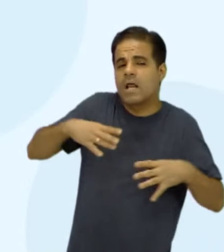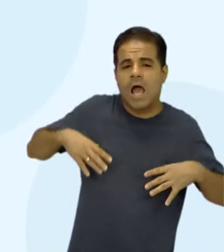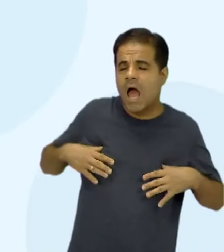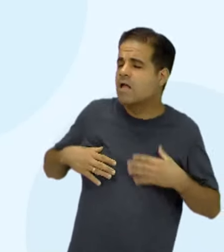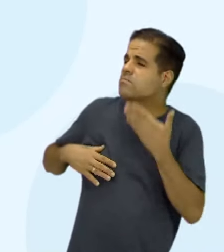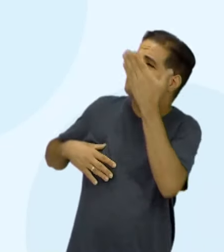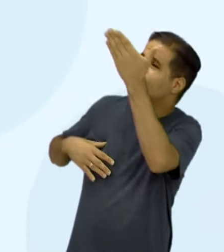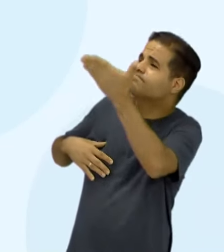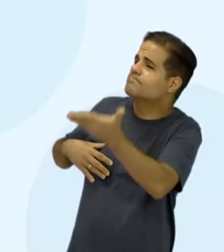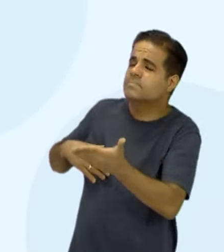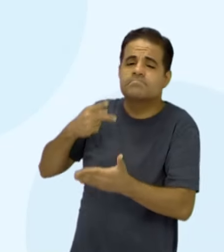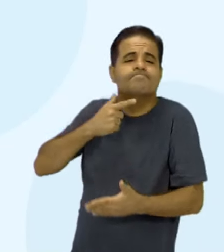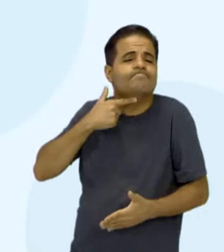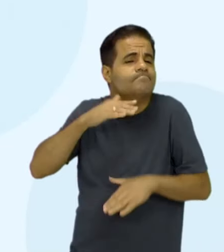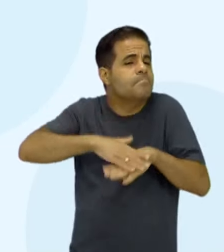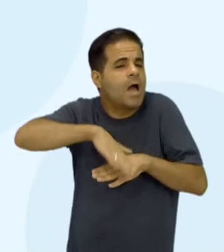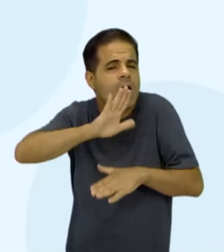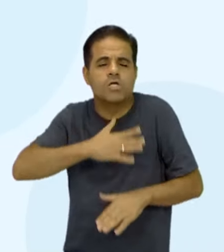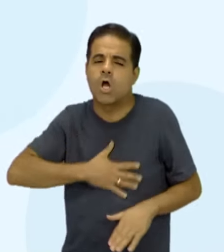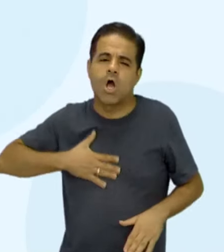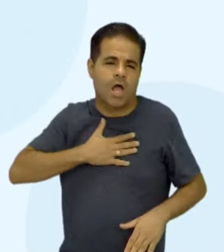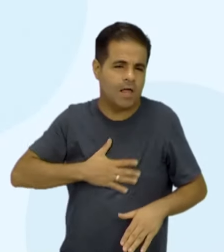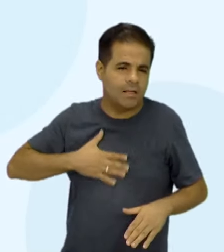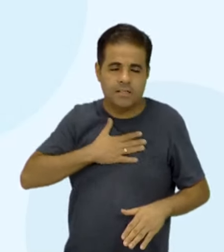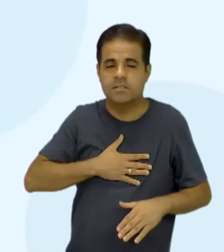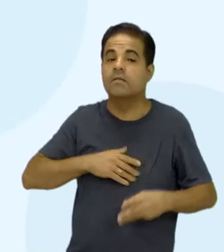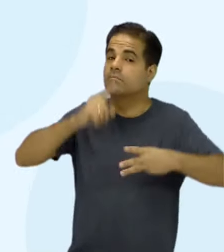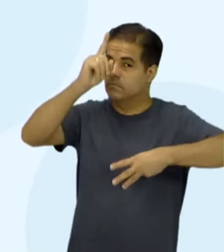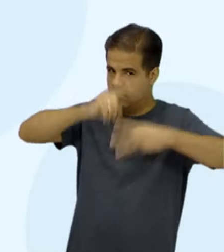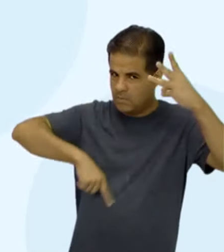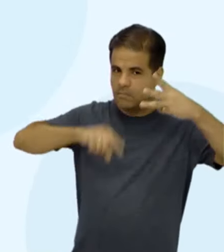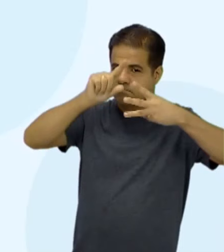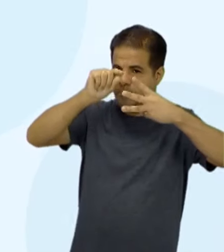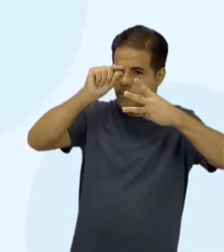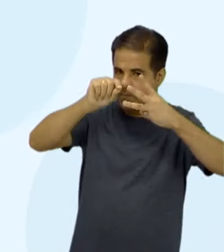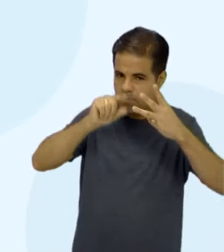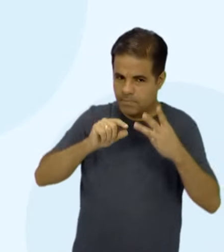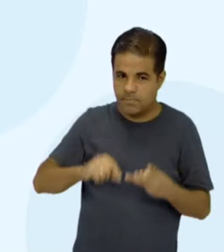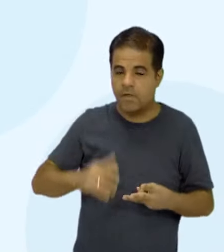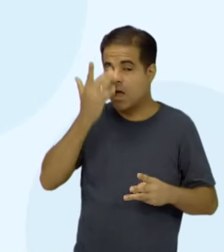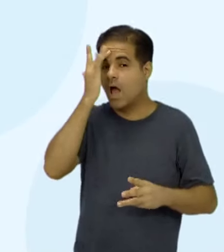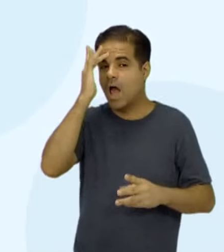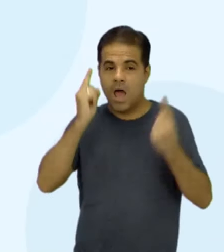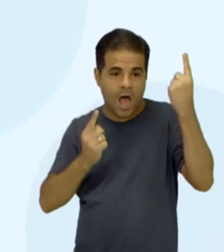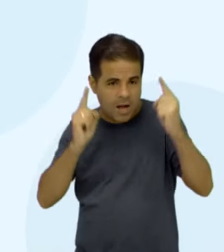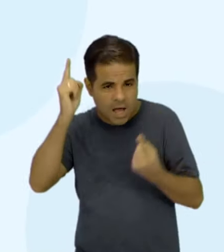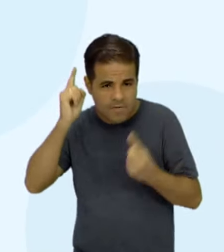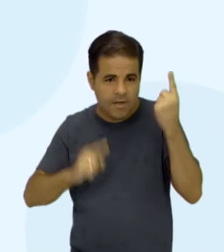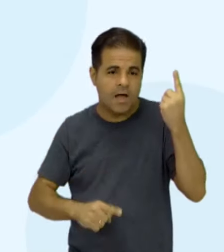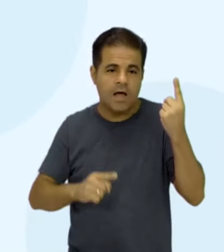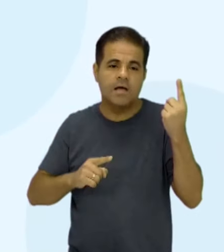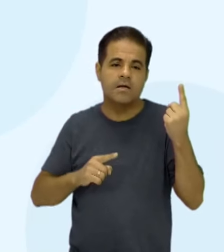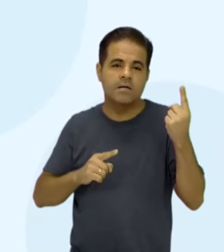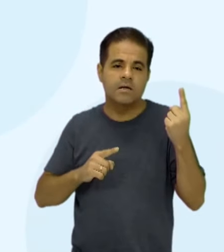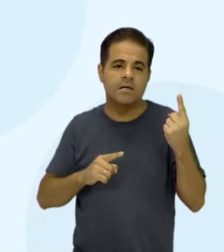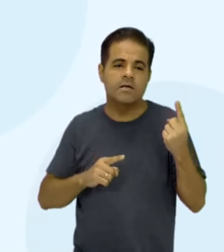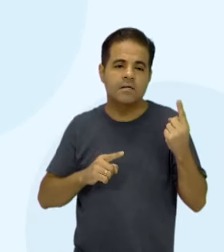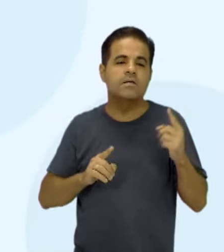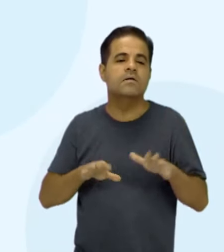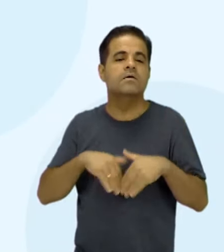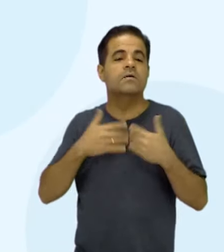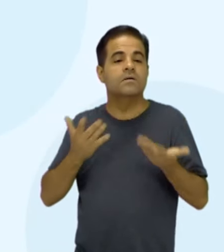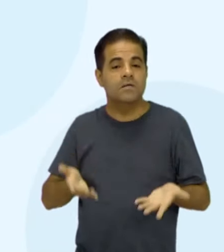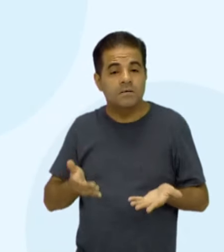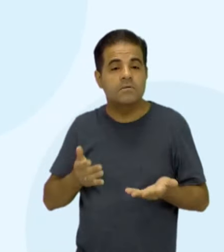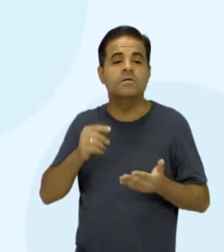abaixo é o seu Favorito three options temos três opções aí para você cara não A Christmas new